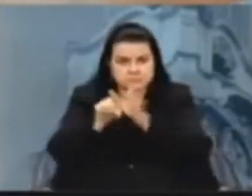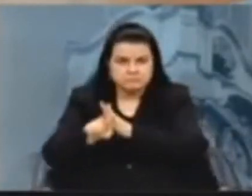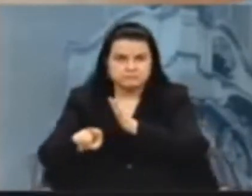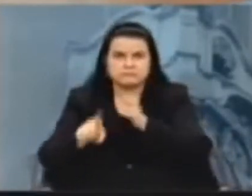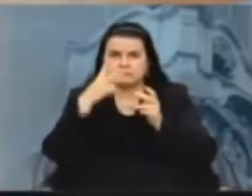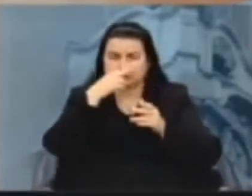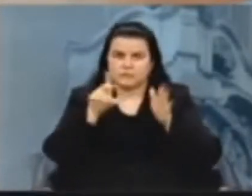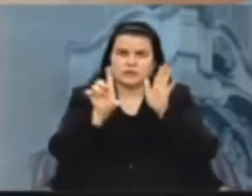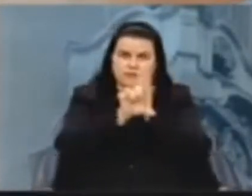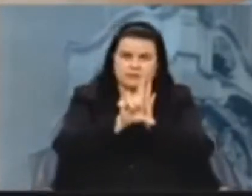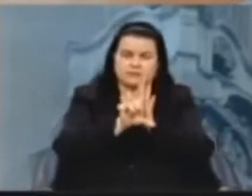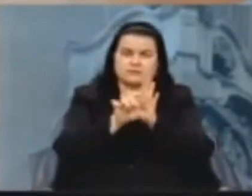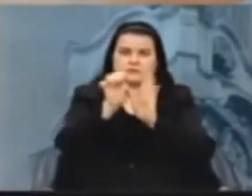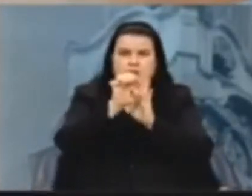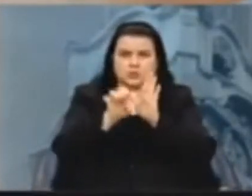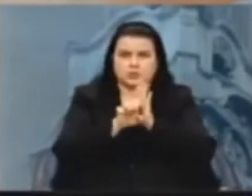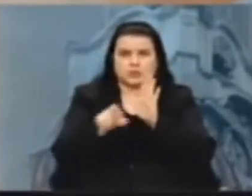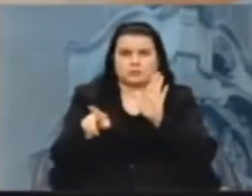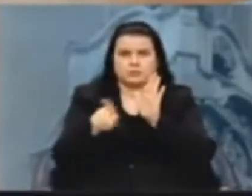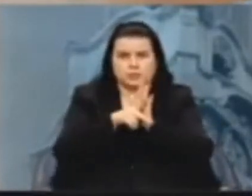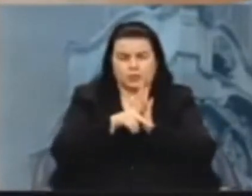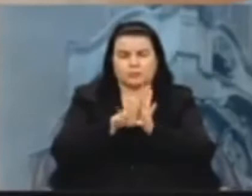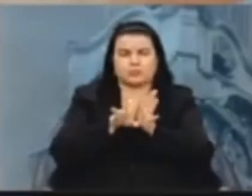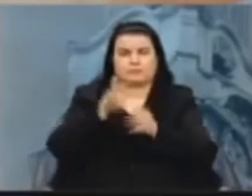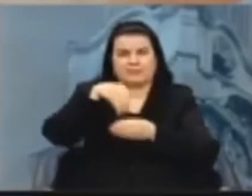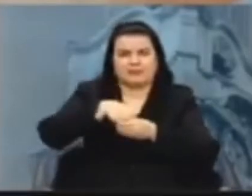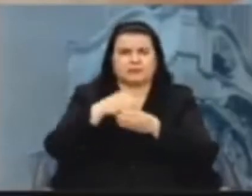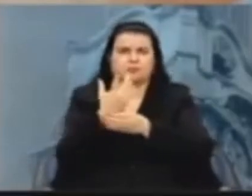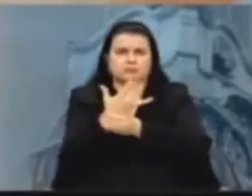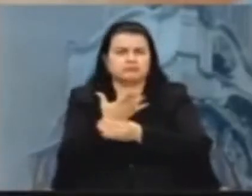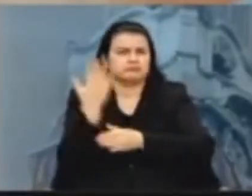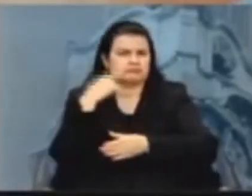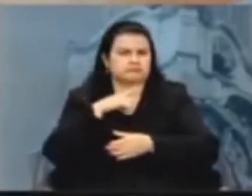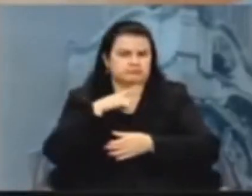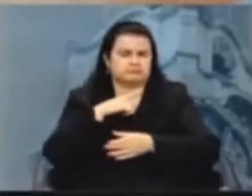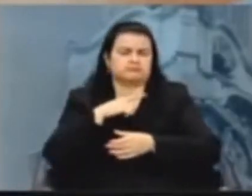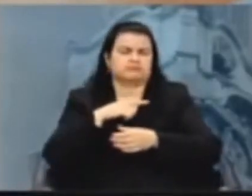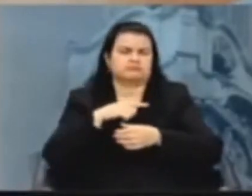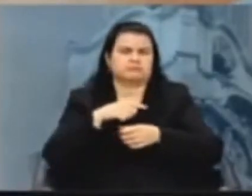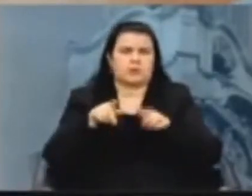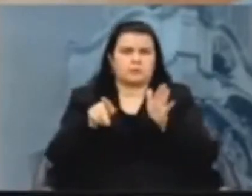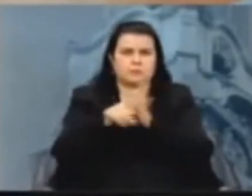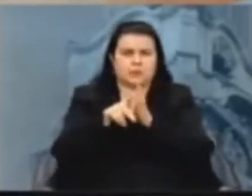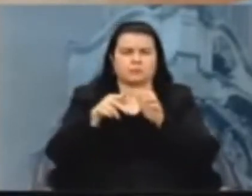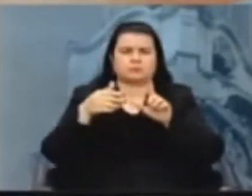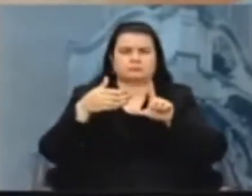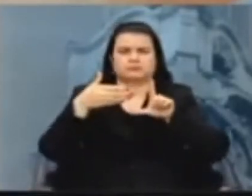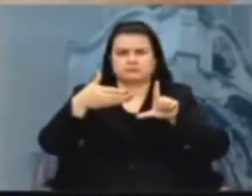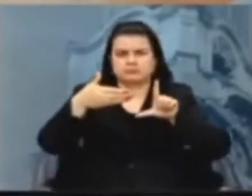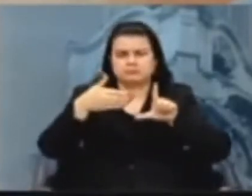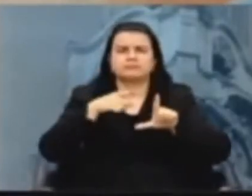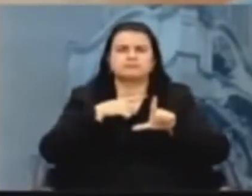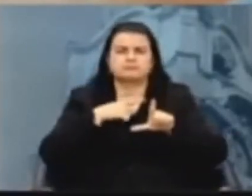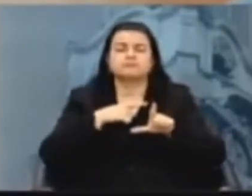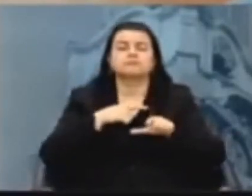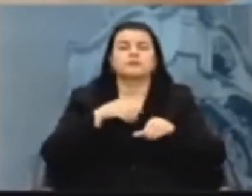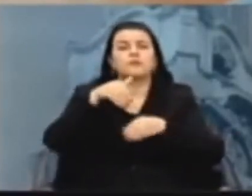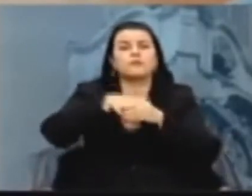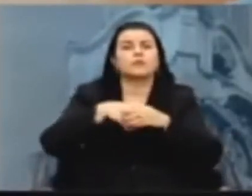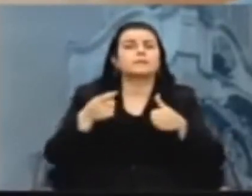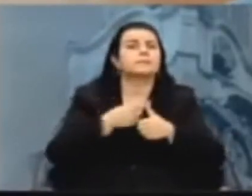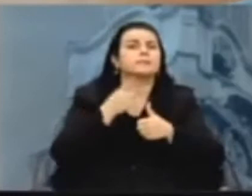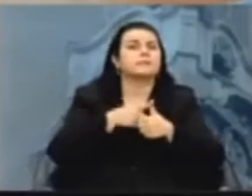da UFRGS, de forma virtual, foram votados pela ordem, em primeiro